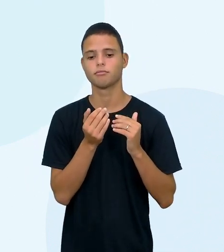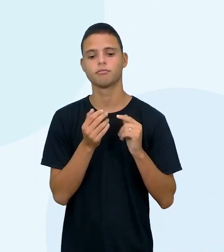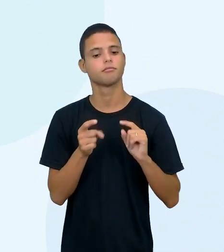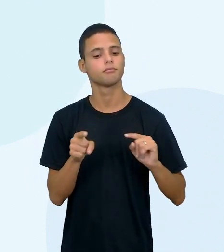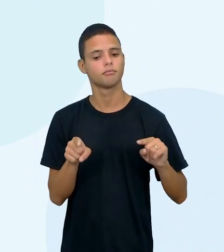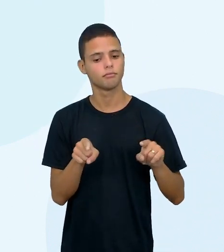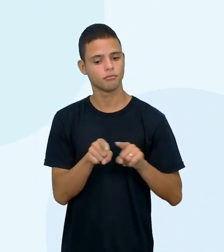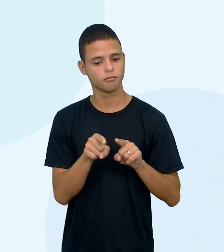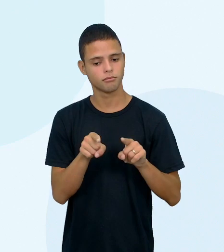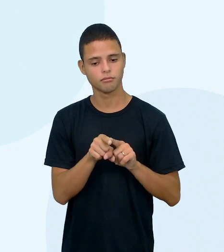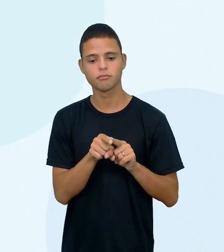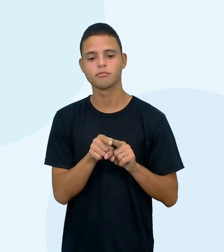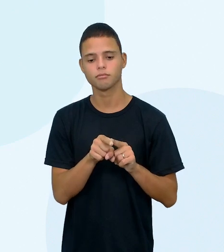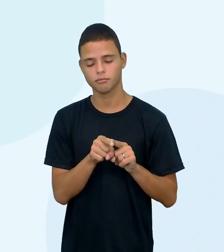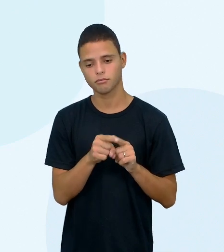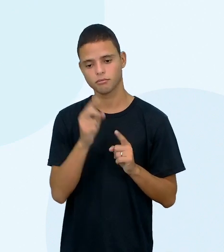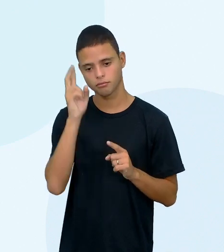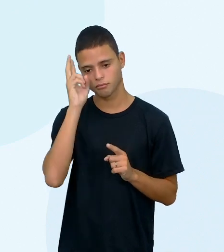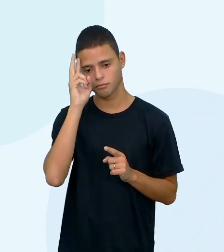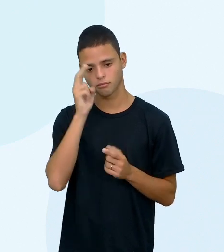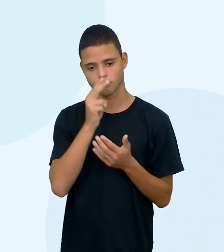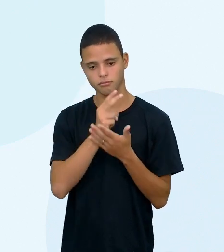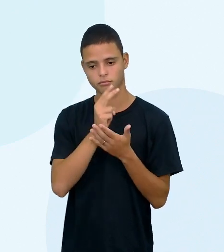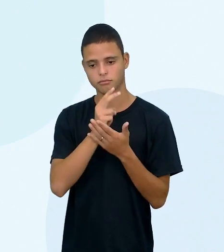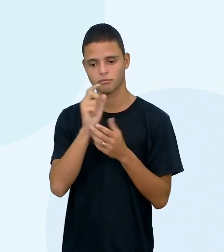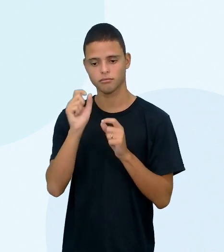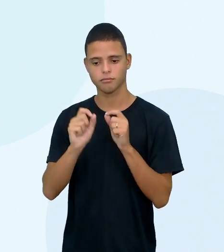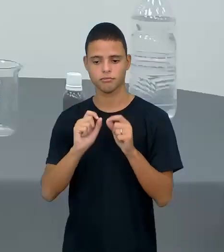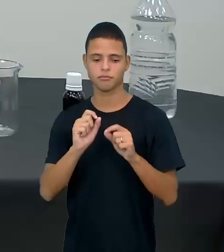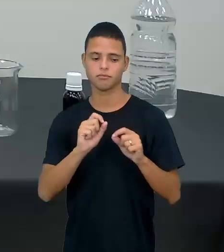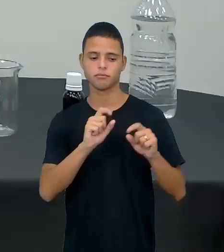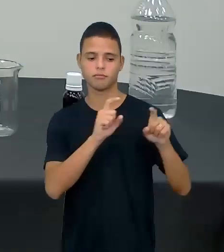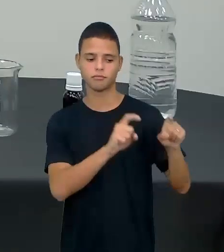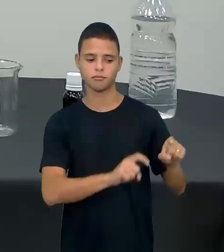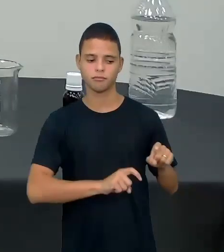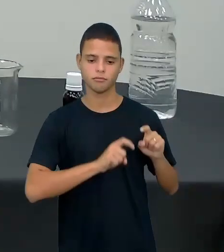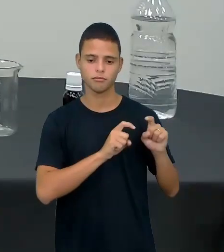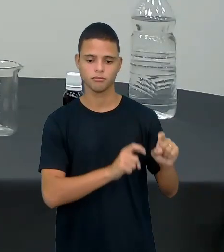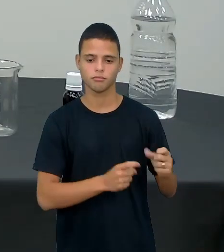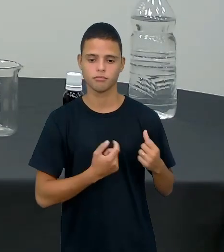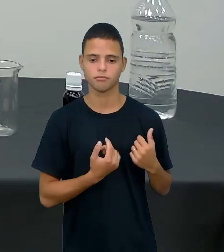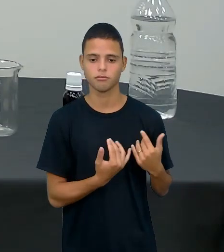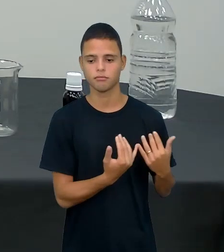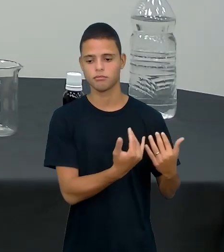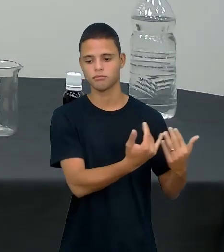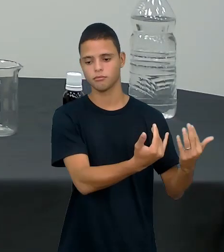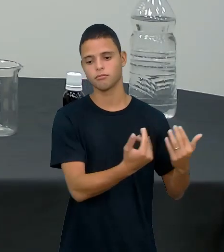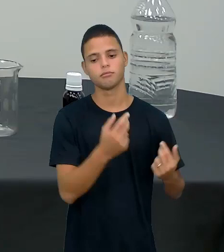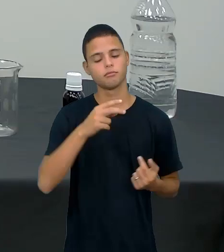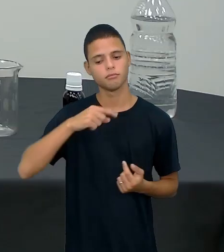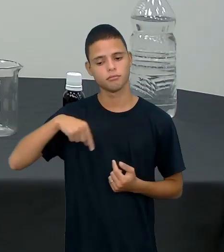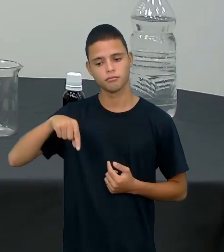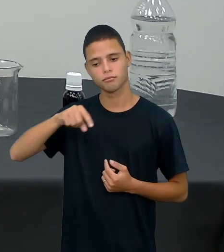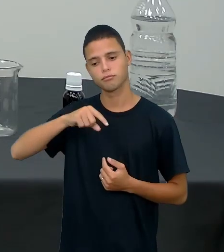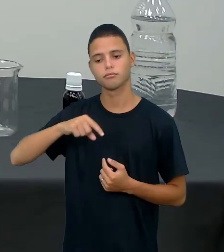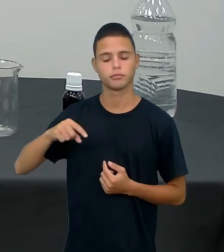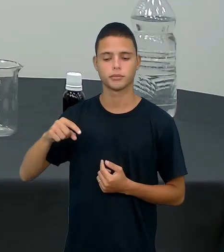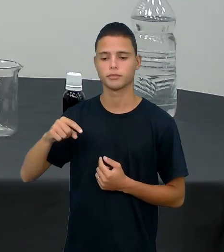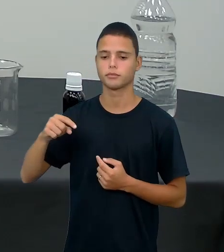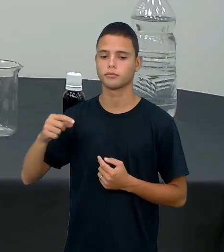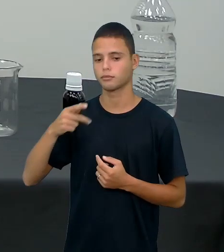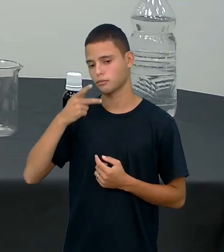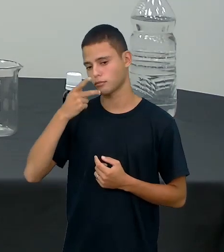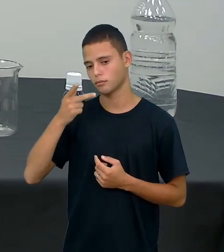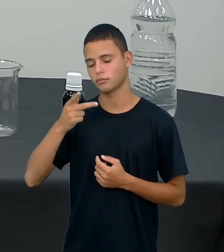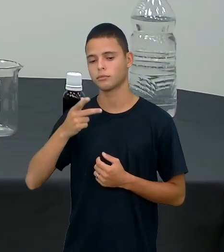deixar aí de fora a questão da agricultura, que a gente também tocou nesse ponto, né, lá na nossa